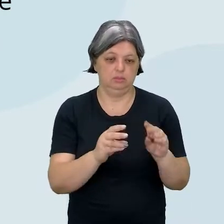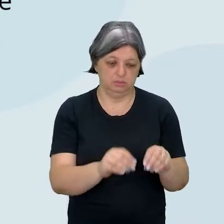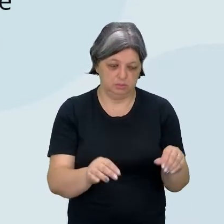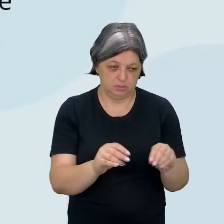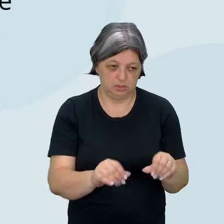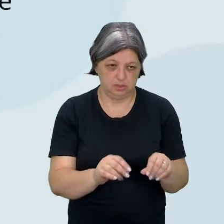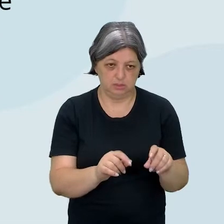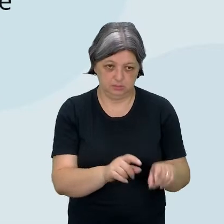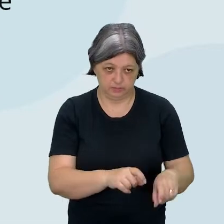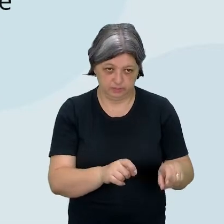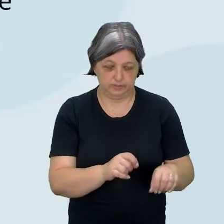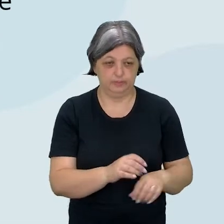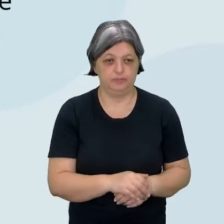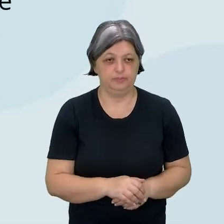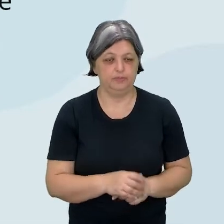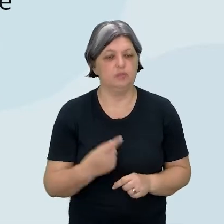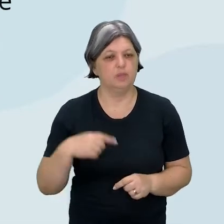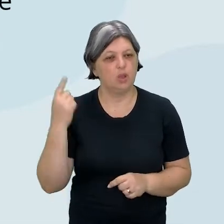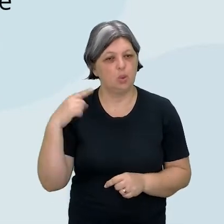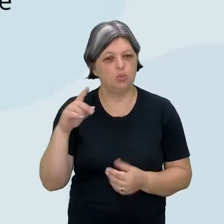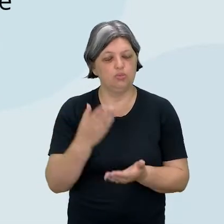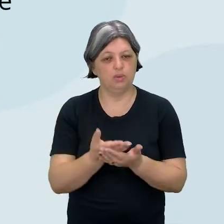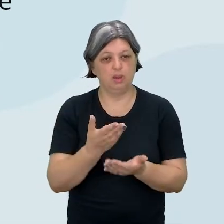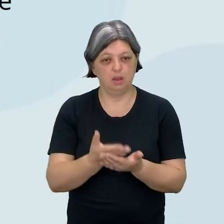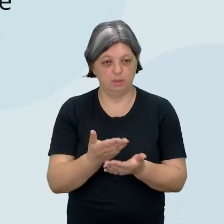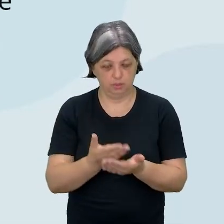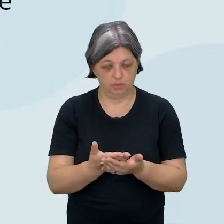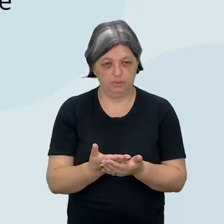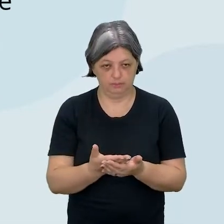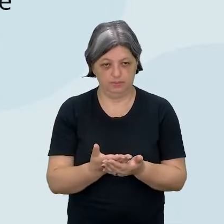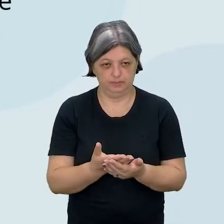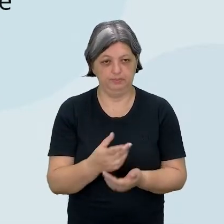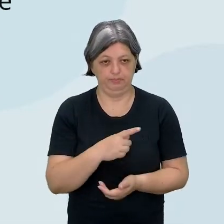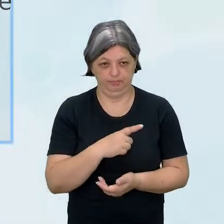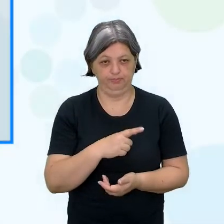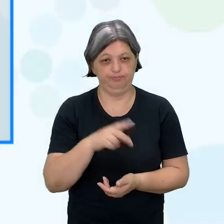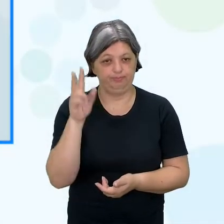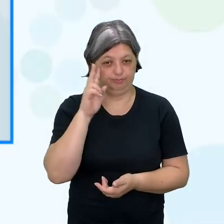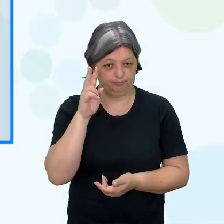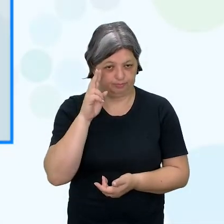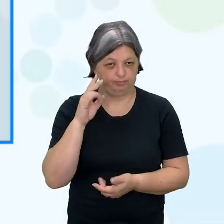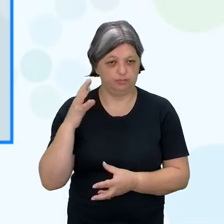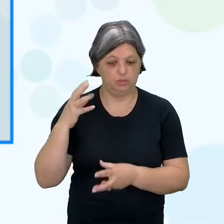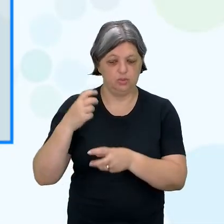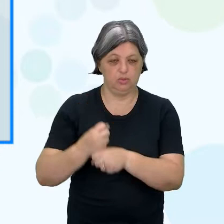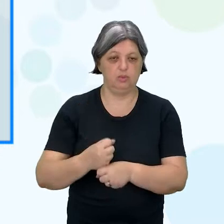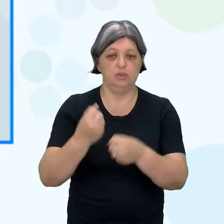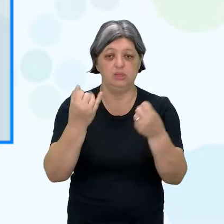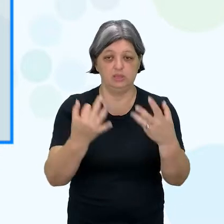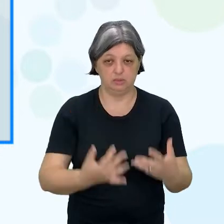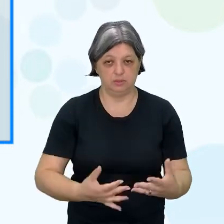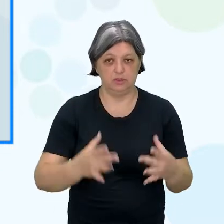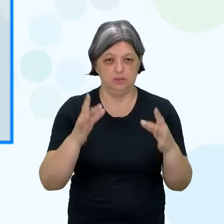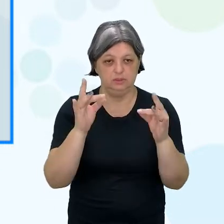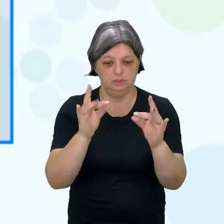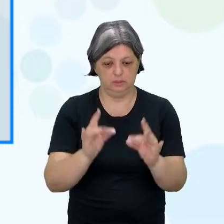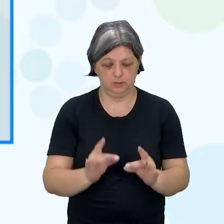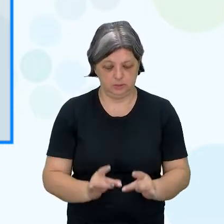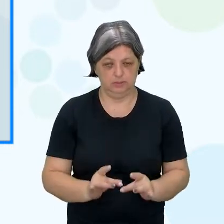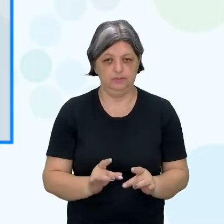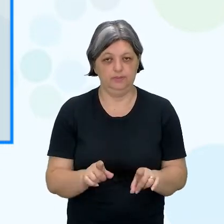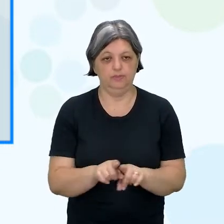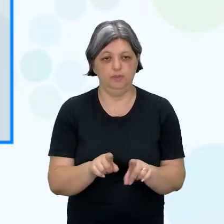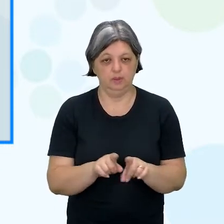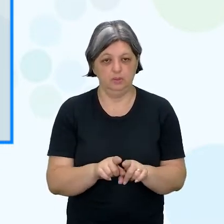na nossa última aula aí de sistematização, a gente relembrou de novo essas definições, vimos novamente dentro